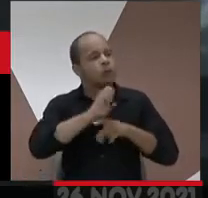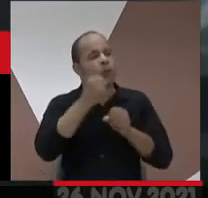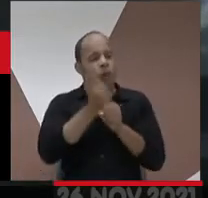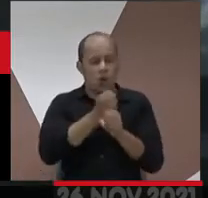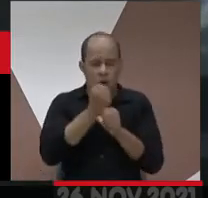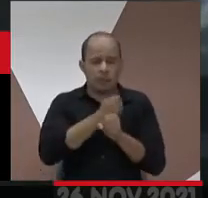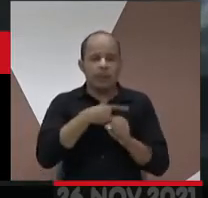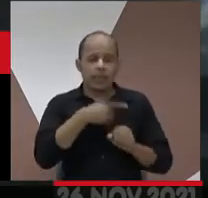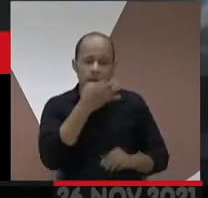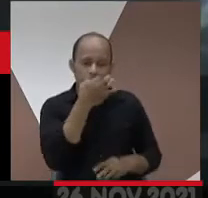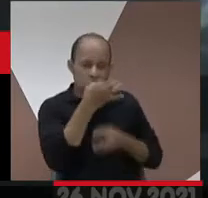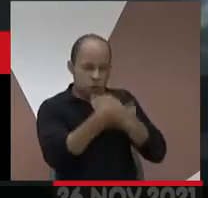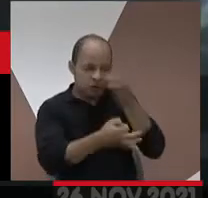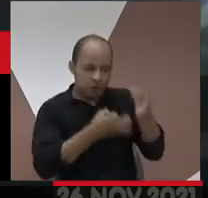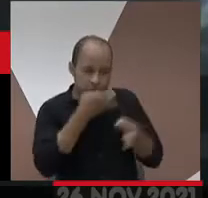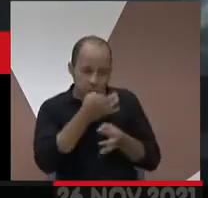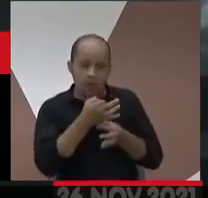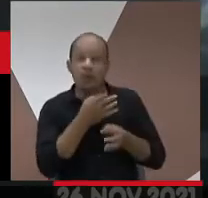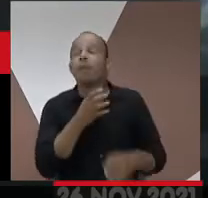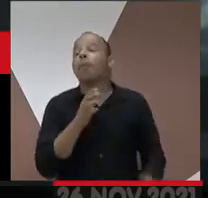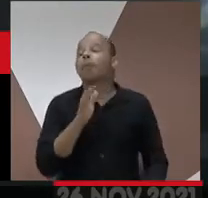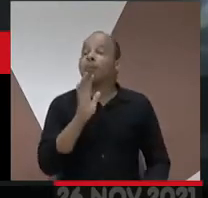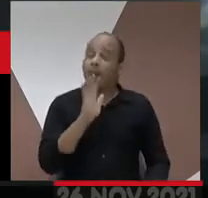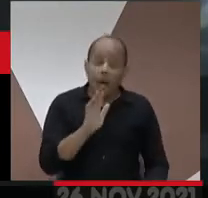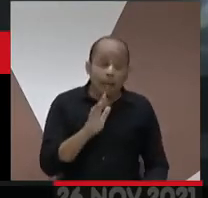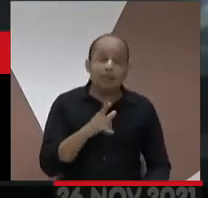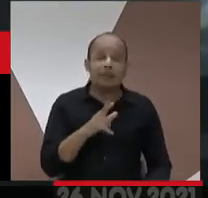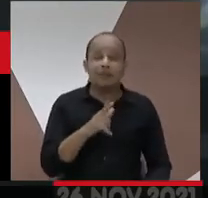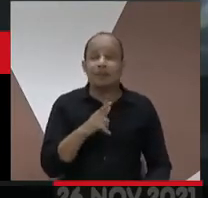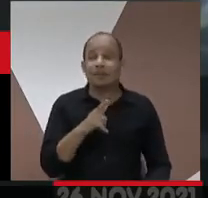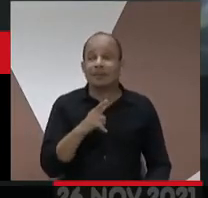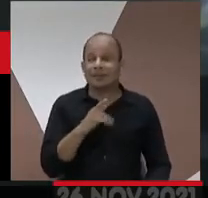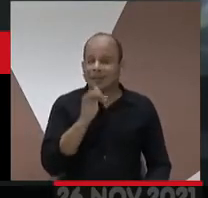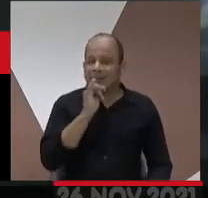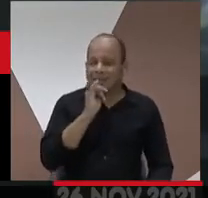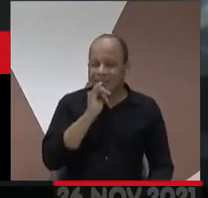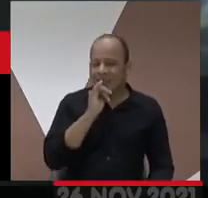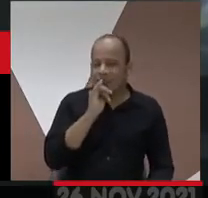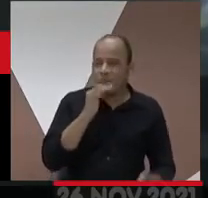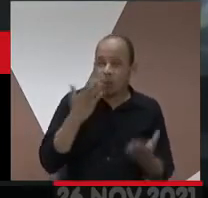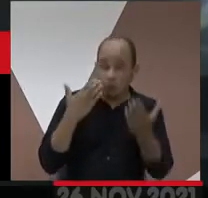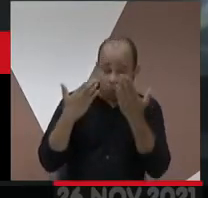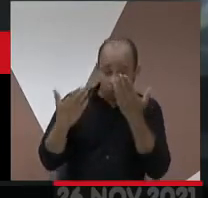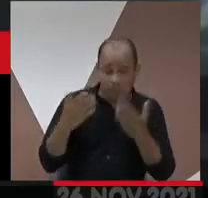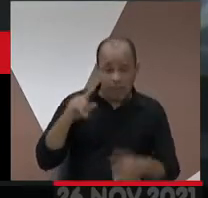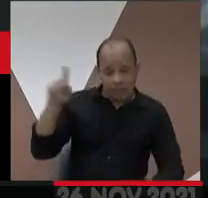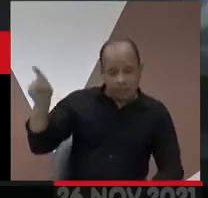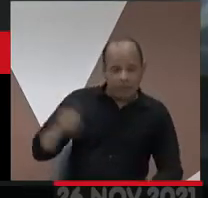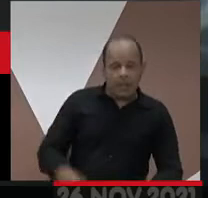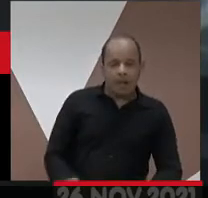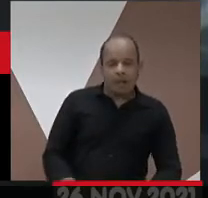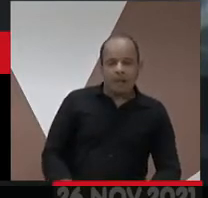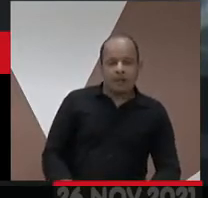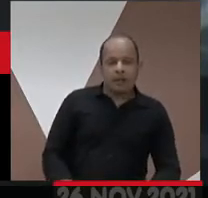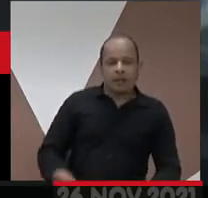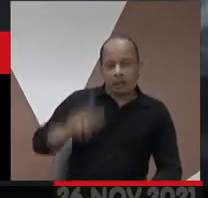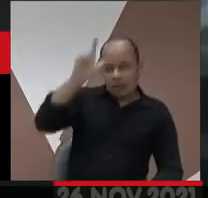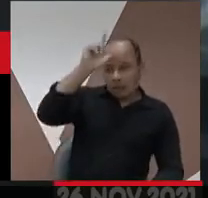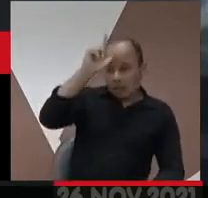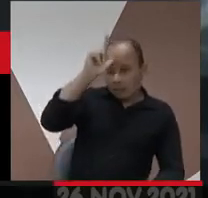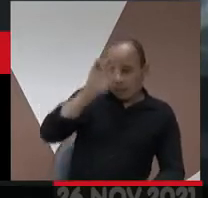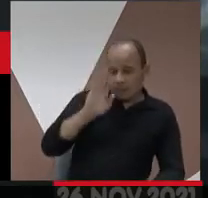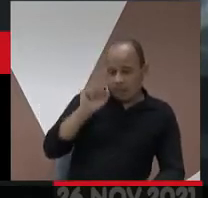a qualidade de vida. Um muro de Berlim, né, distância que era de